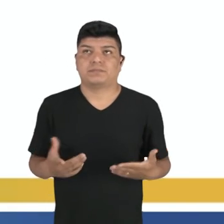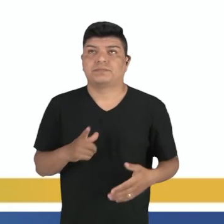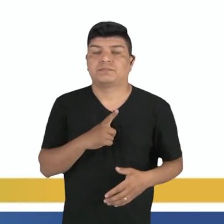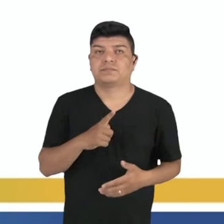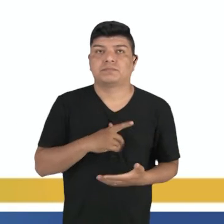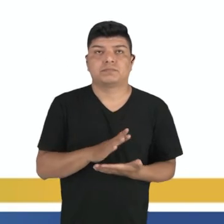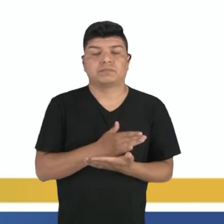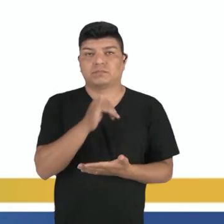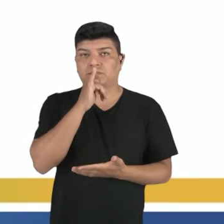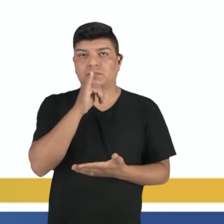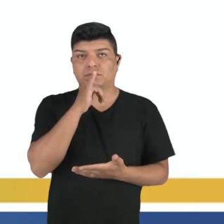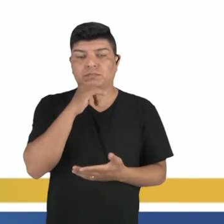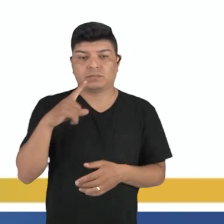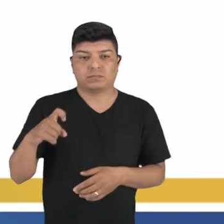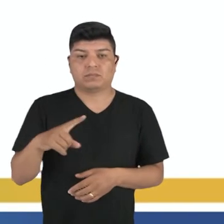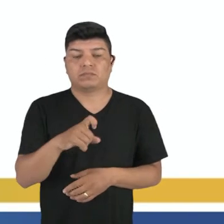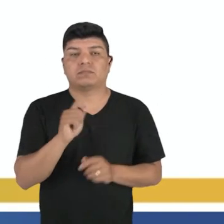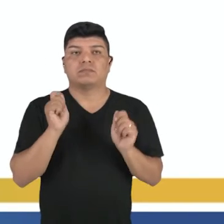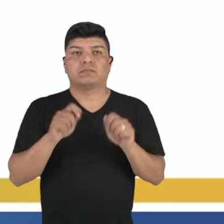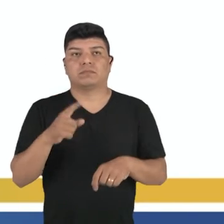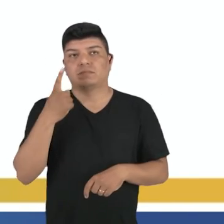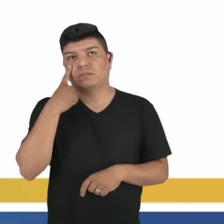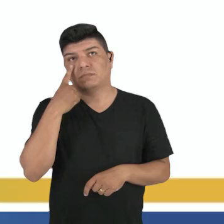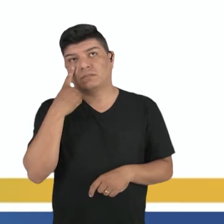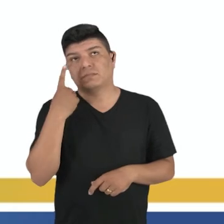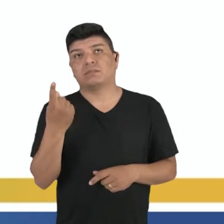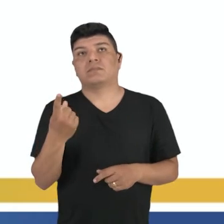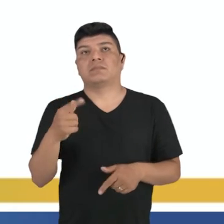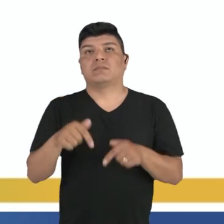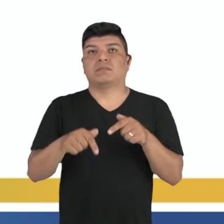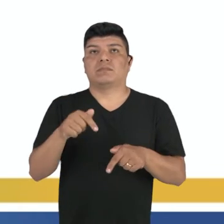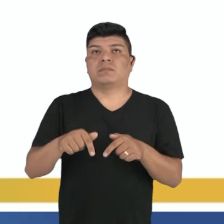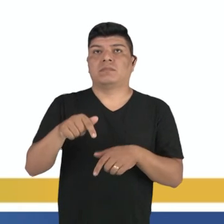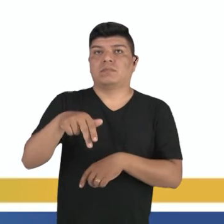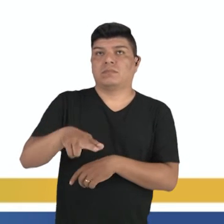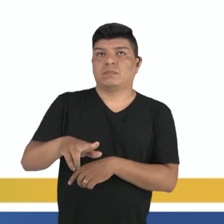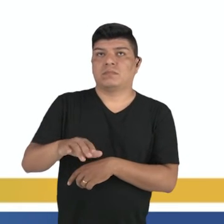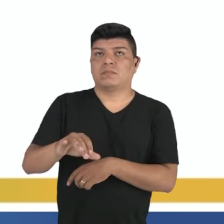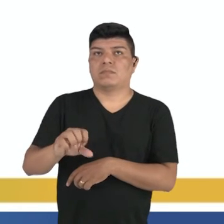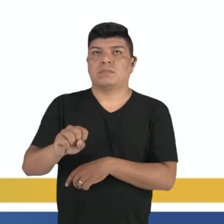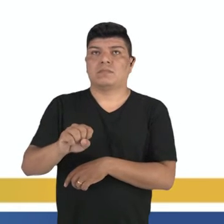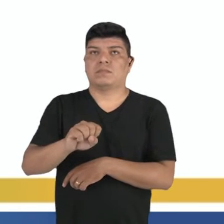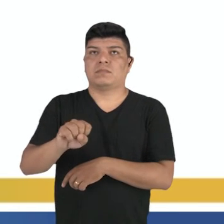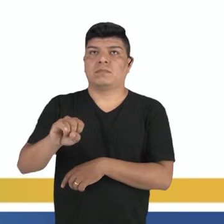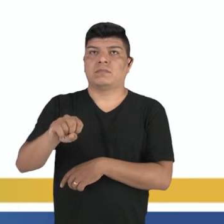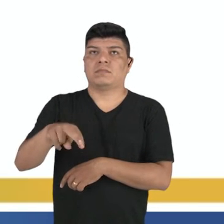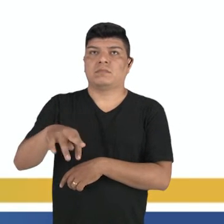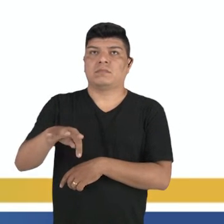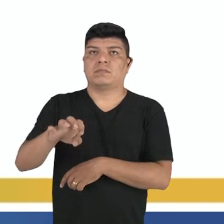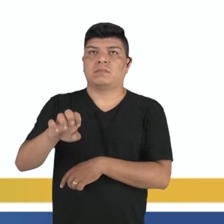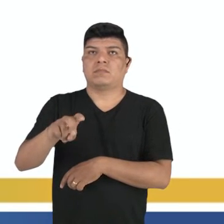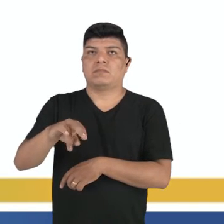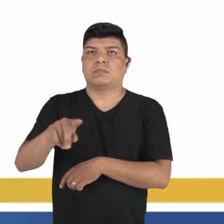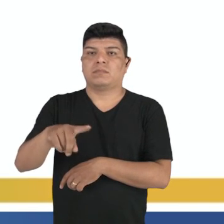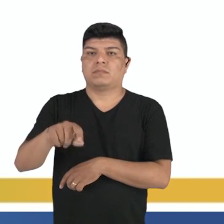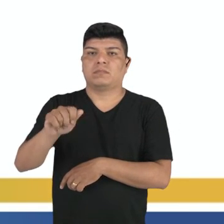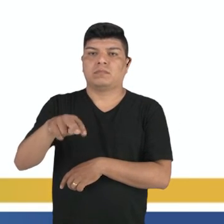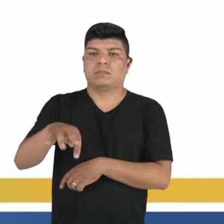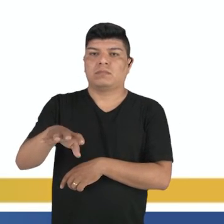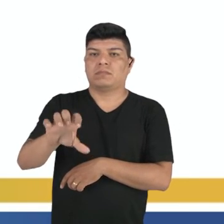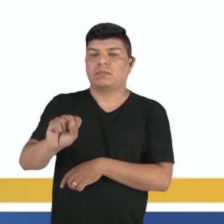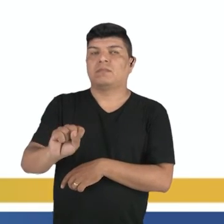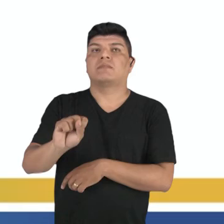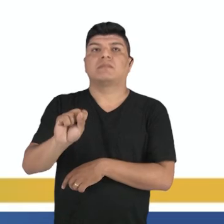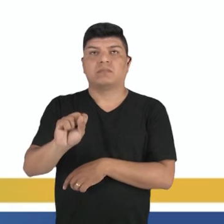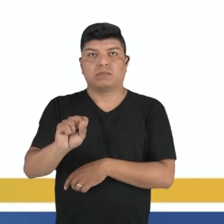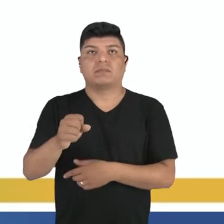existem alguns exemplos de bactérias que nós podemos chamar de bactérias quimiossintetizantes que realizam esse processo se que são as nitrosomonas e nitrobacter